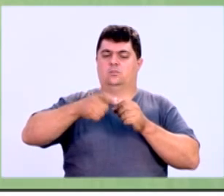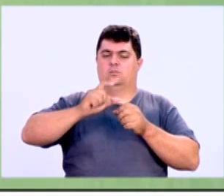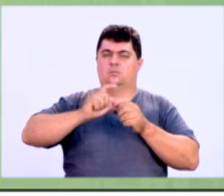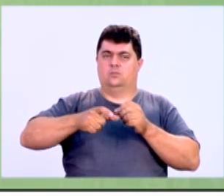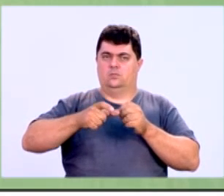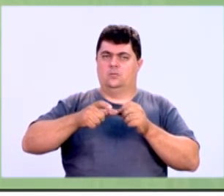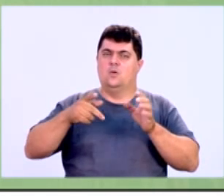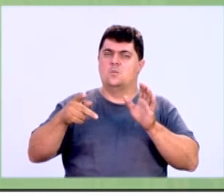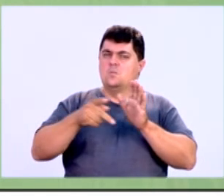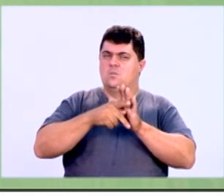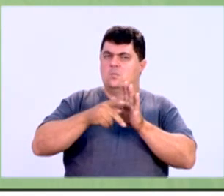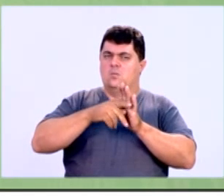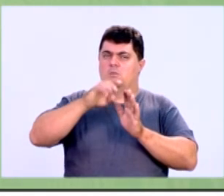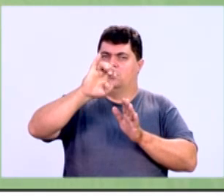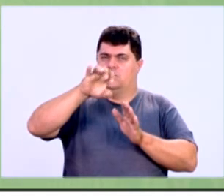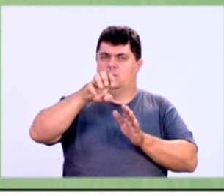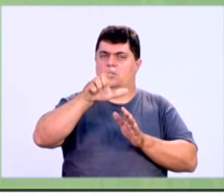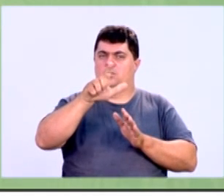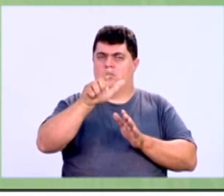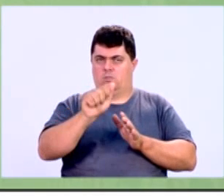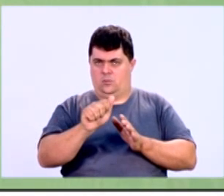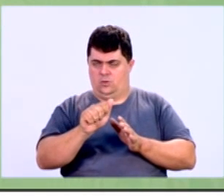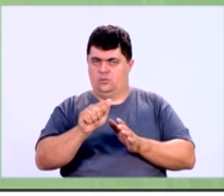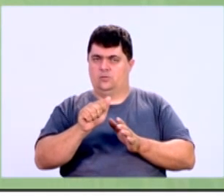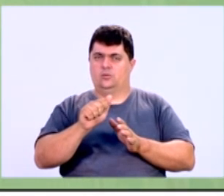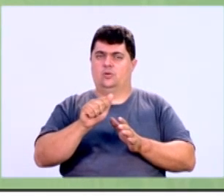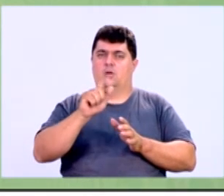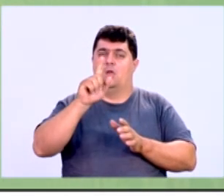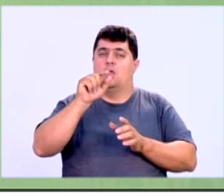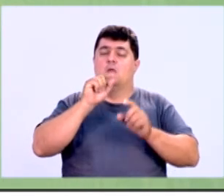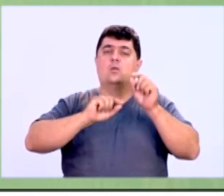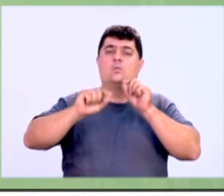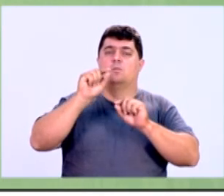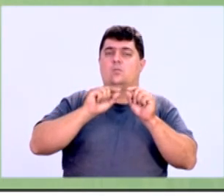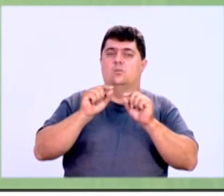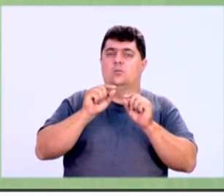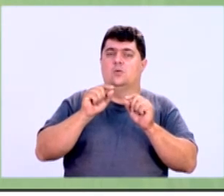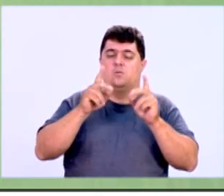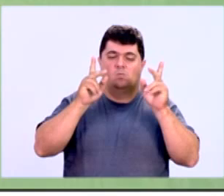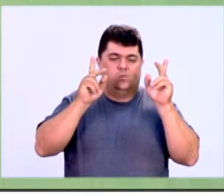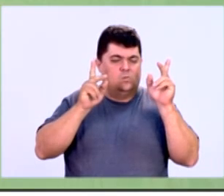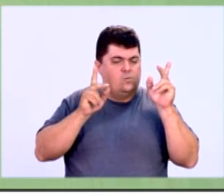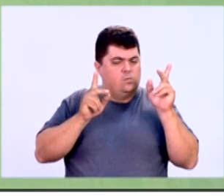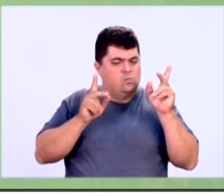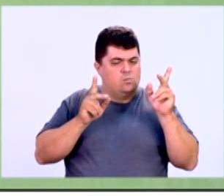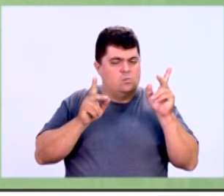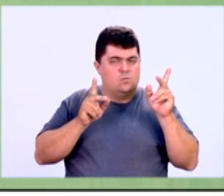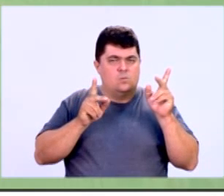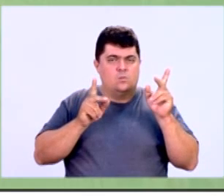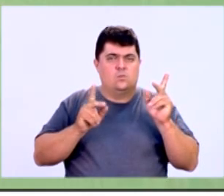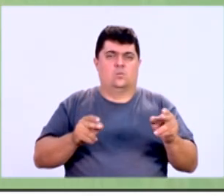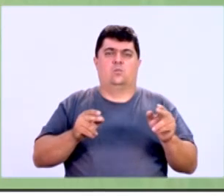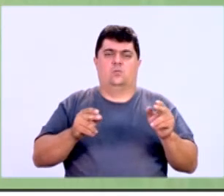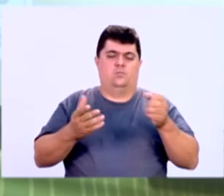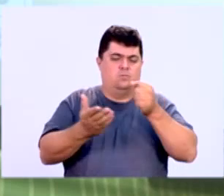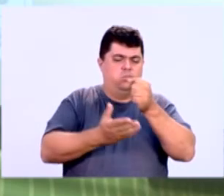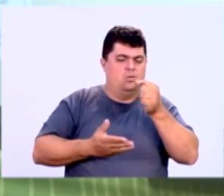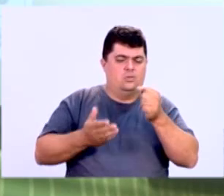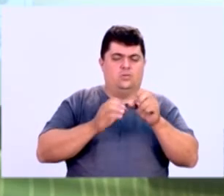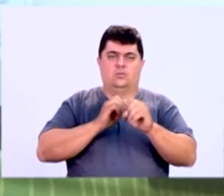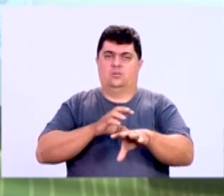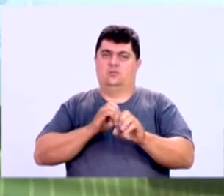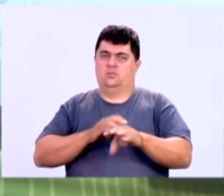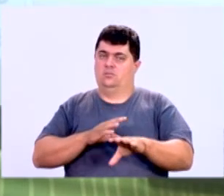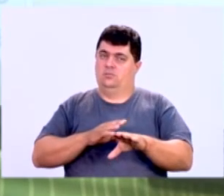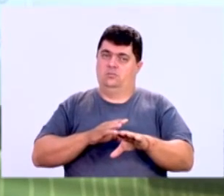serem trabalhados na educação de jovens e adultos devem ser as mesmas trabalhadas na educação básica,